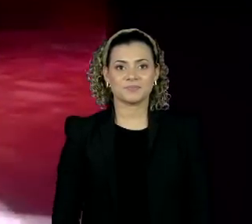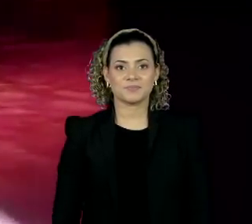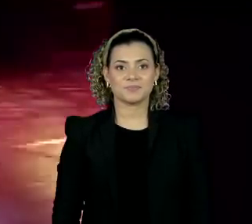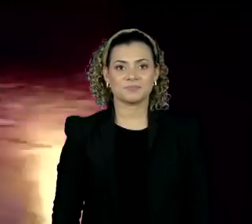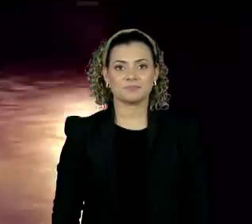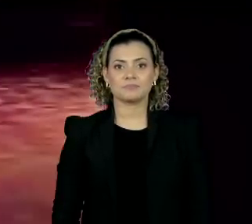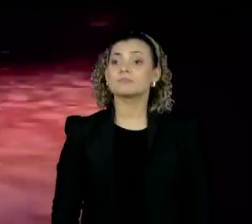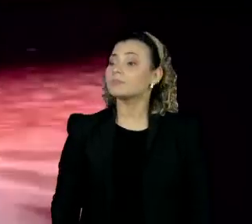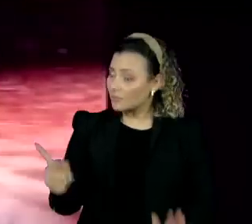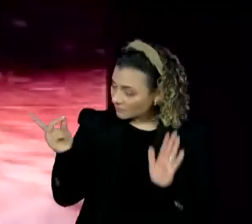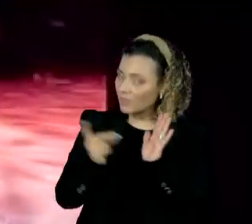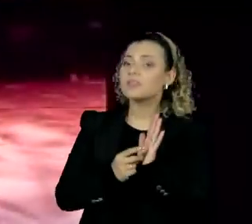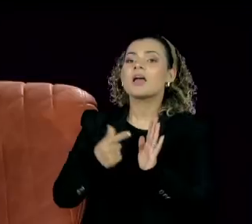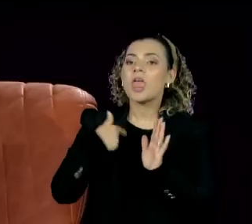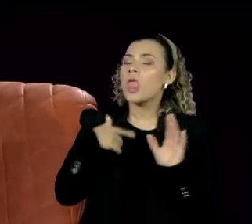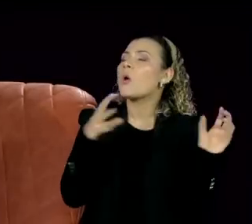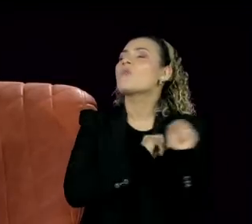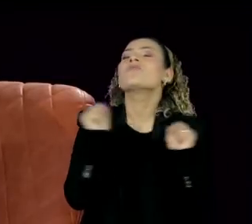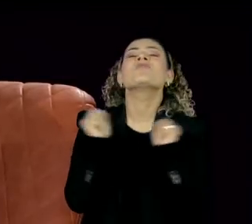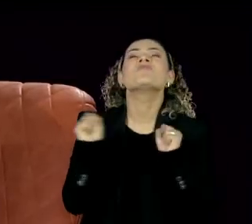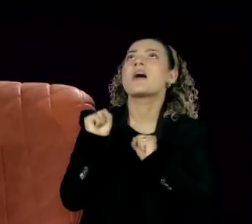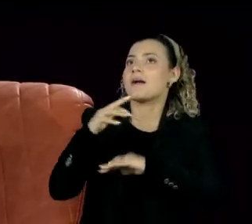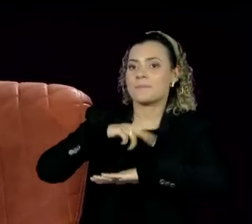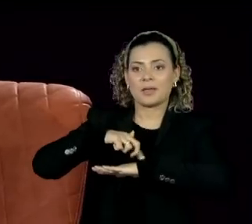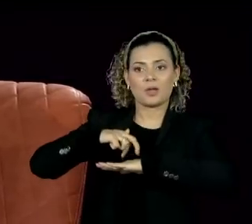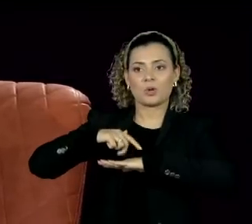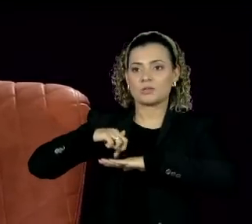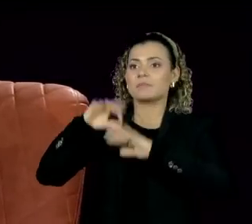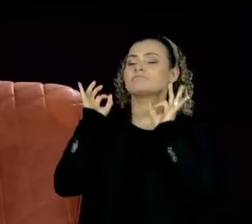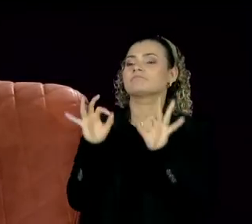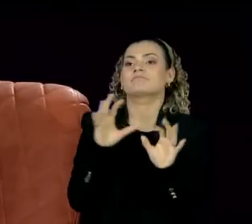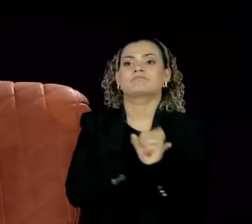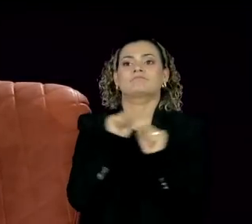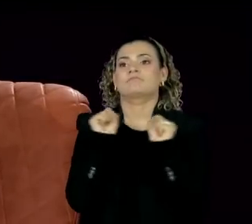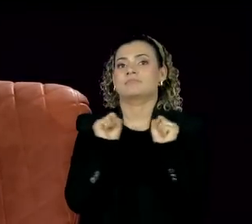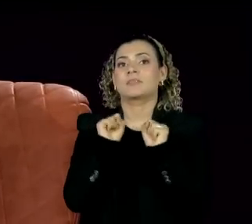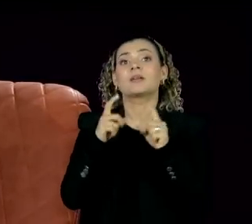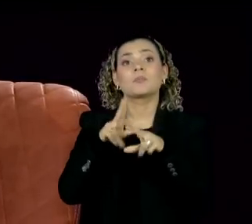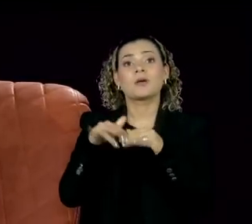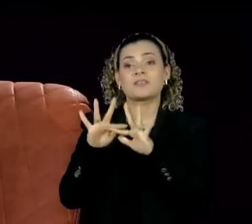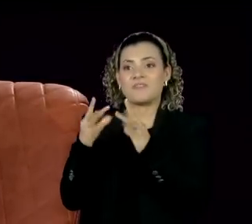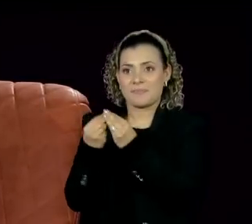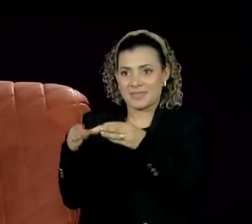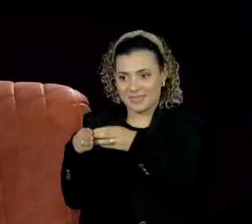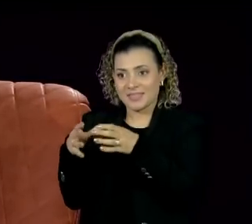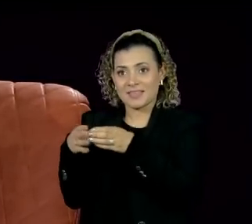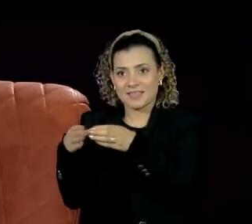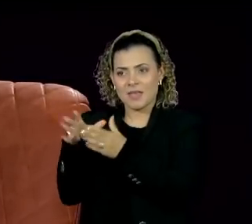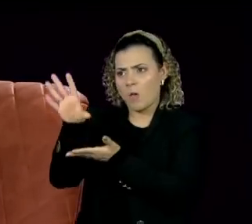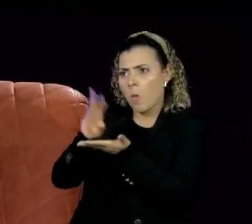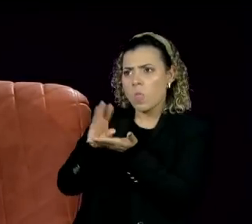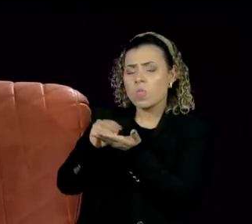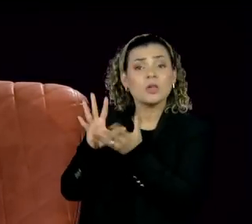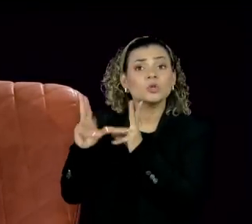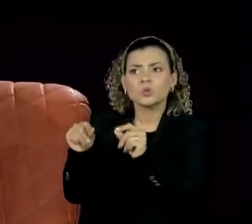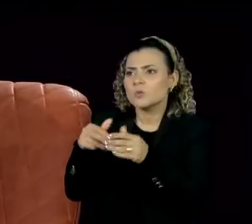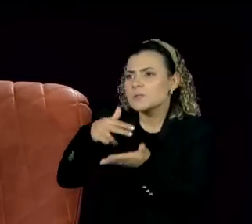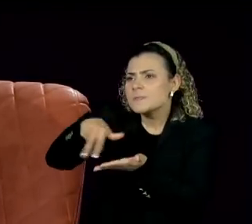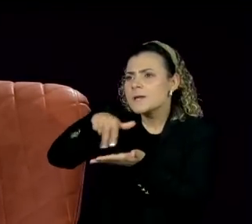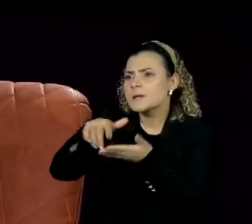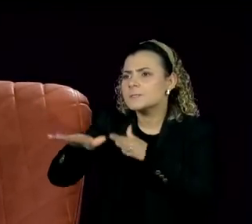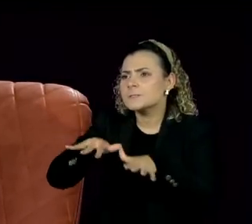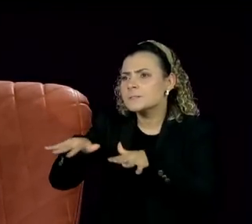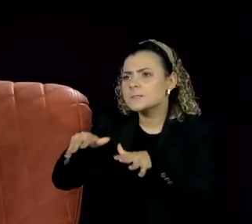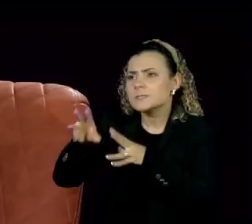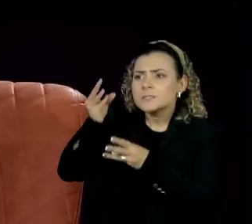Eu sou muito fã do Michael Jackson. Impressionante. Desde o Jackson 5, eu imitava todas as coreografias. Eu